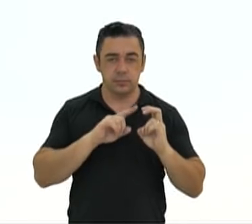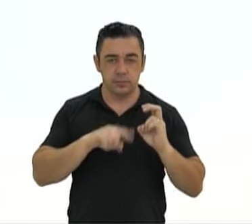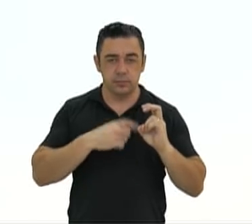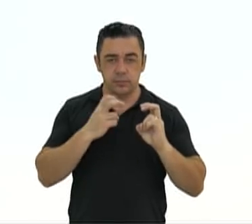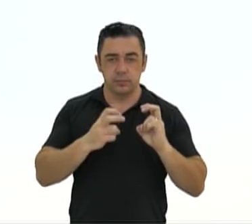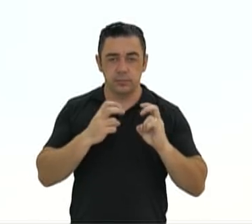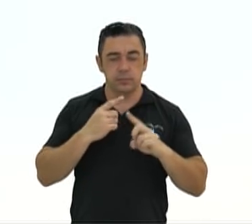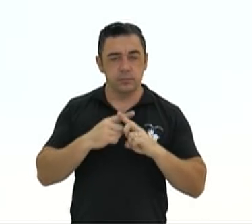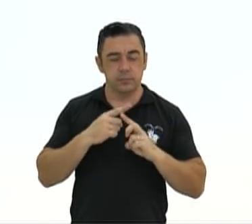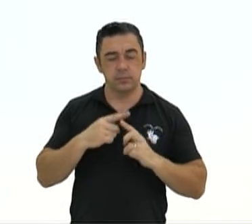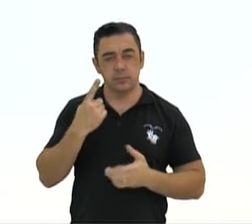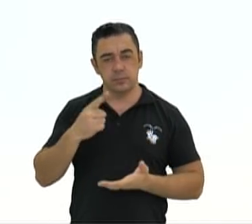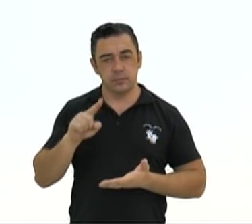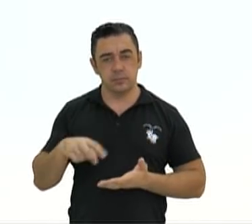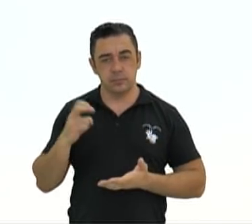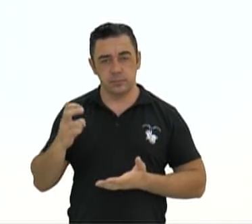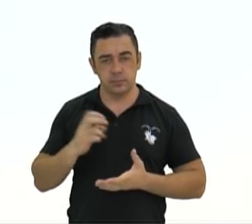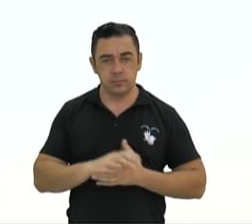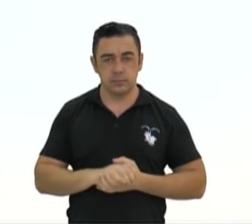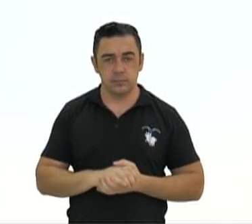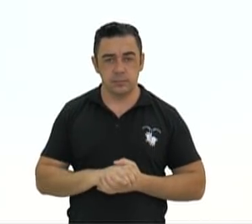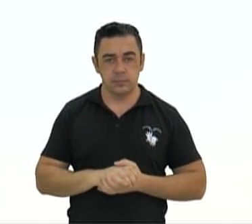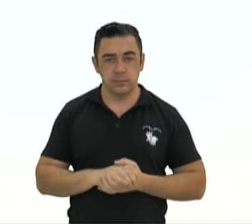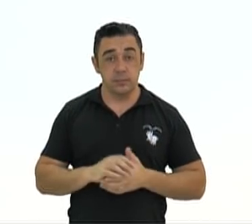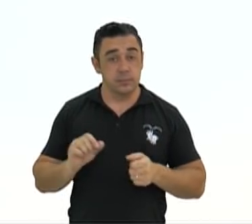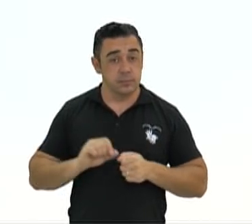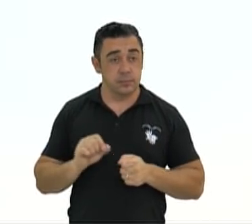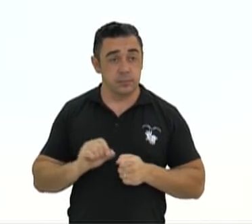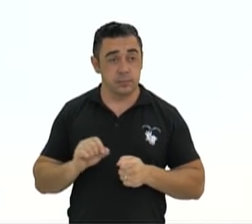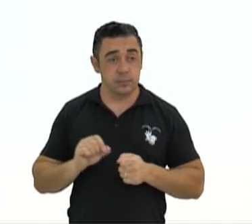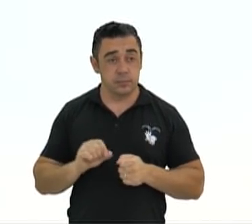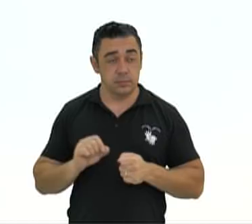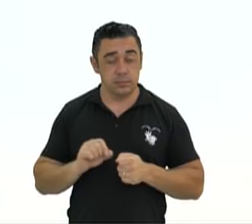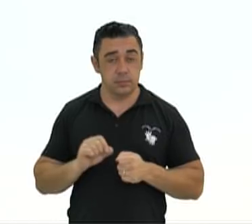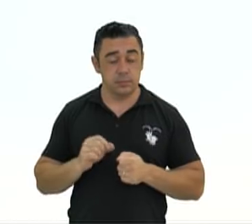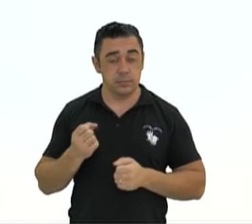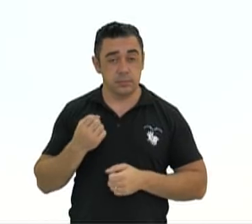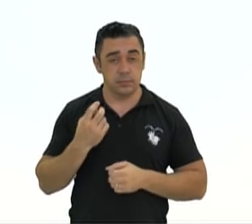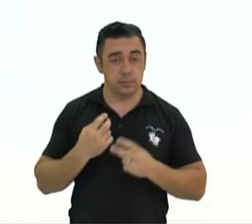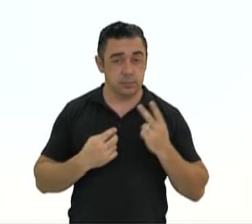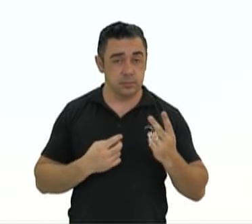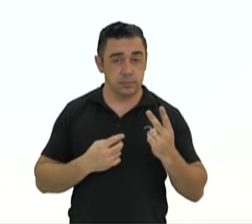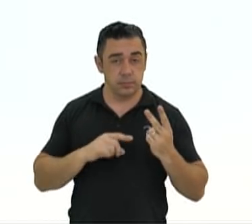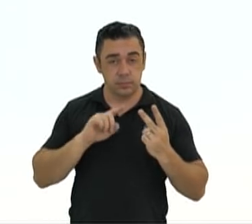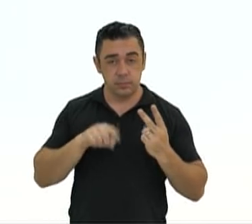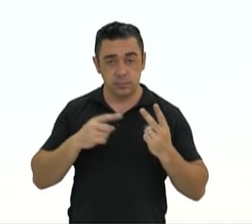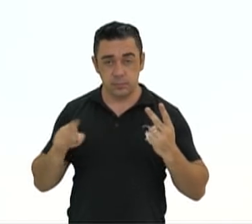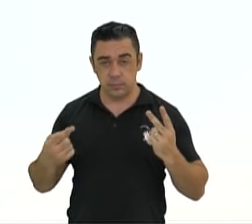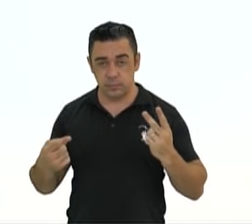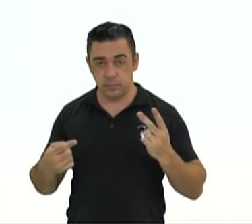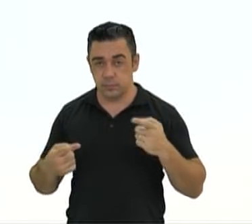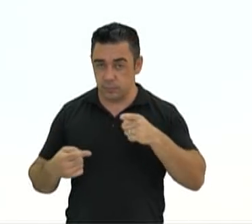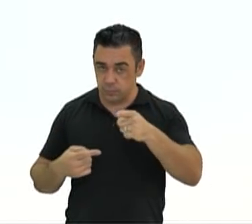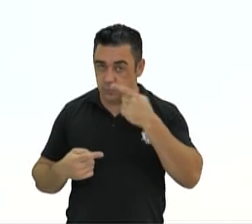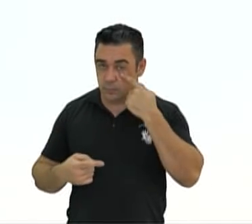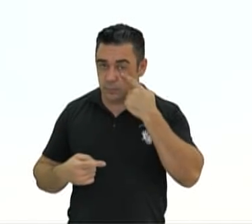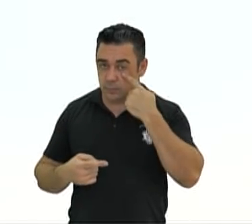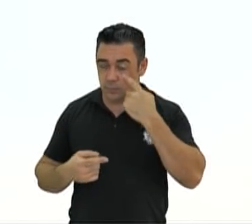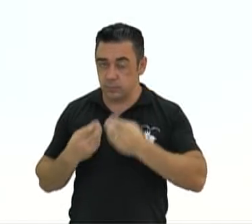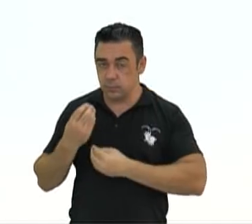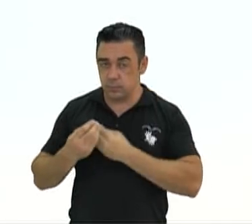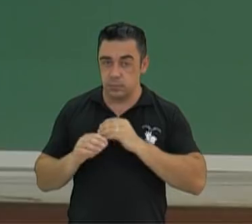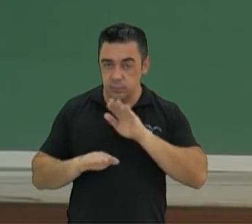5,5 vezes 1,5. A prof fez uma conta de número com 2 vírgulas aqui. Vocês viram o